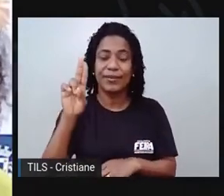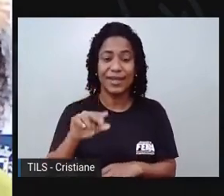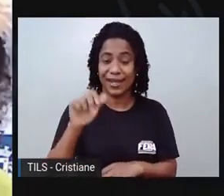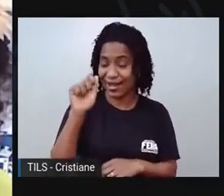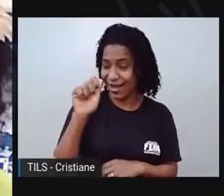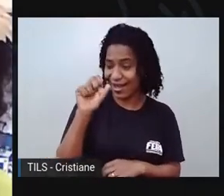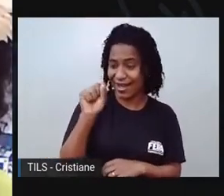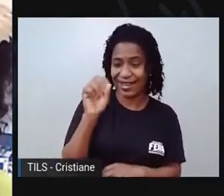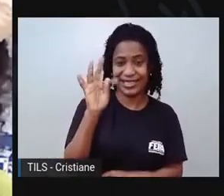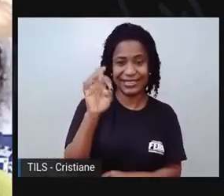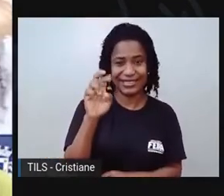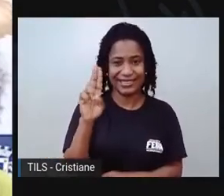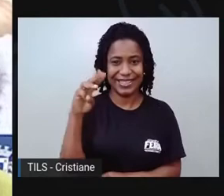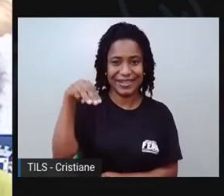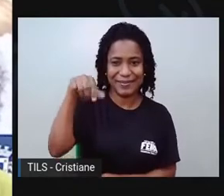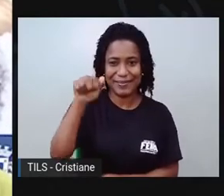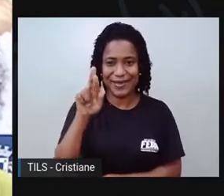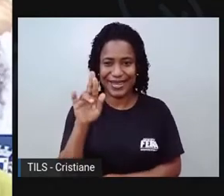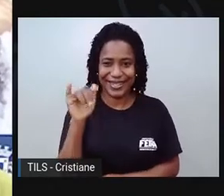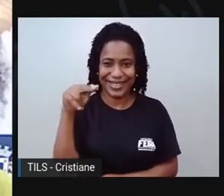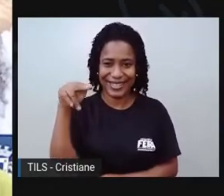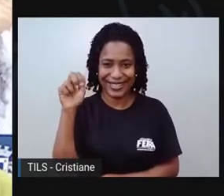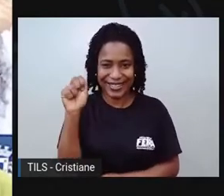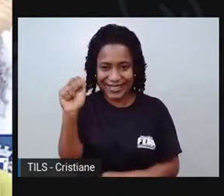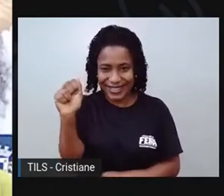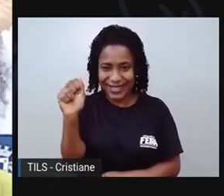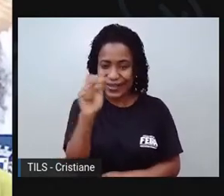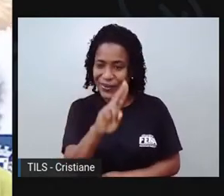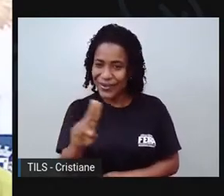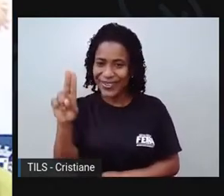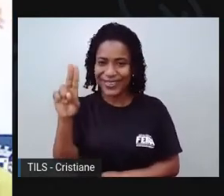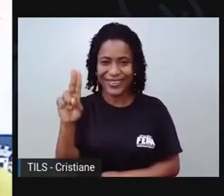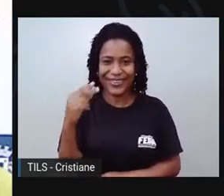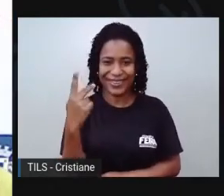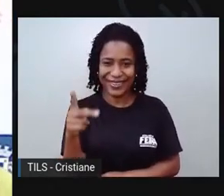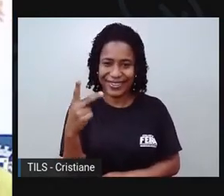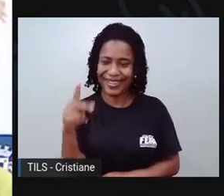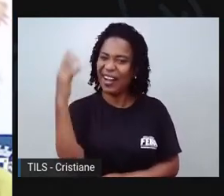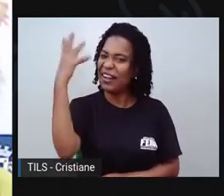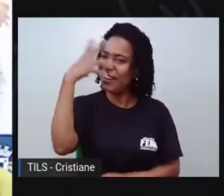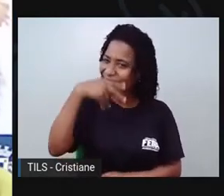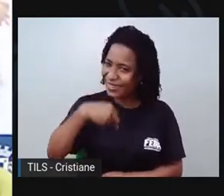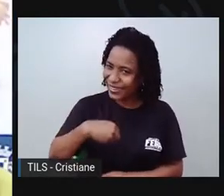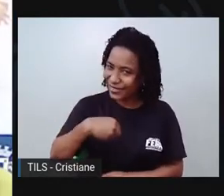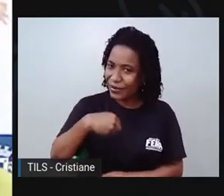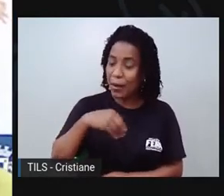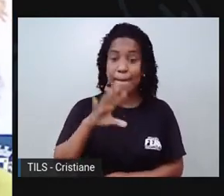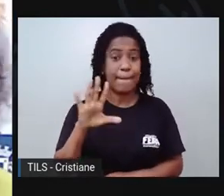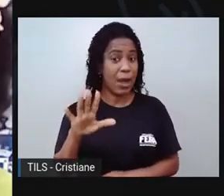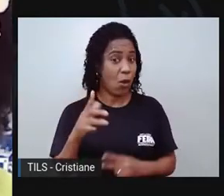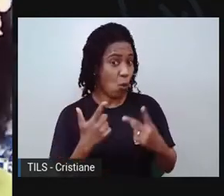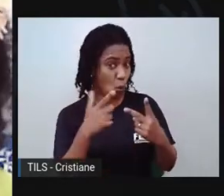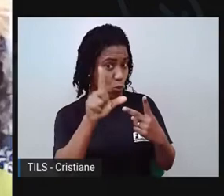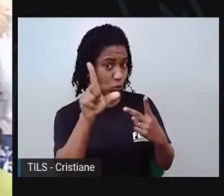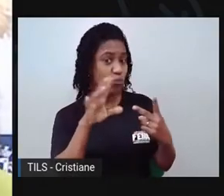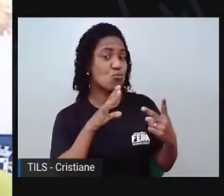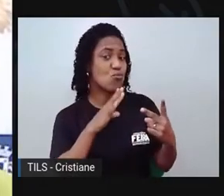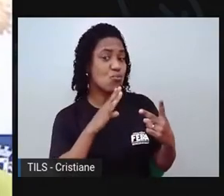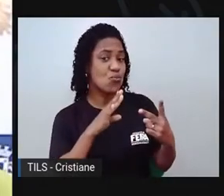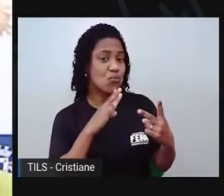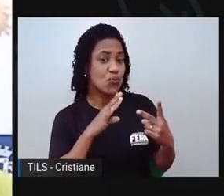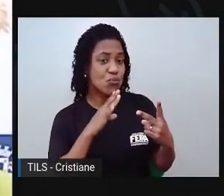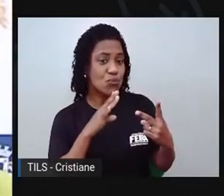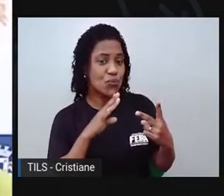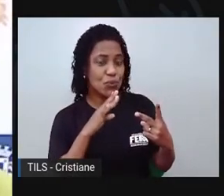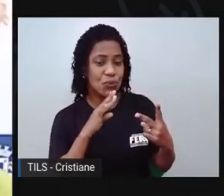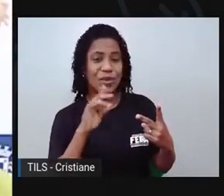Mariana. Ai, que lindo o nome dela. Mas popularmente as pessoas chamam de Sorriso